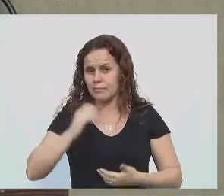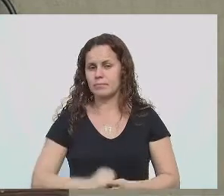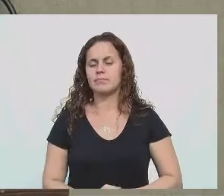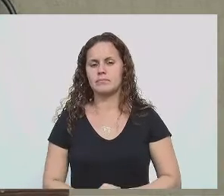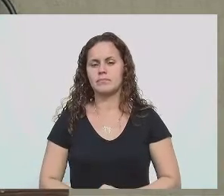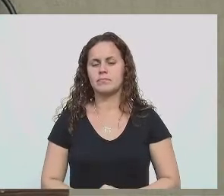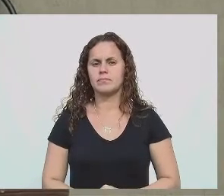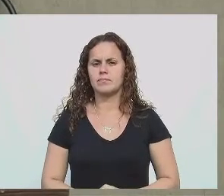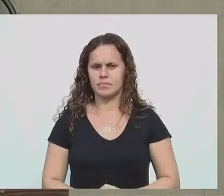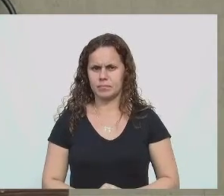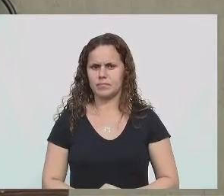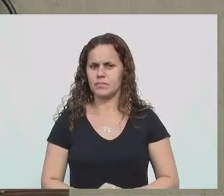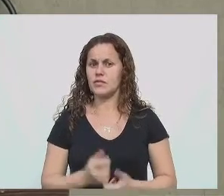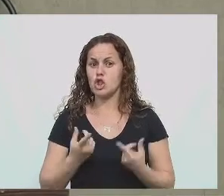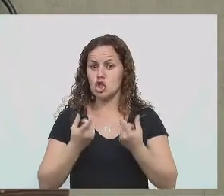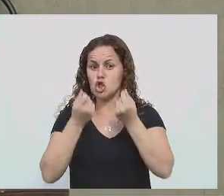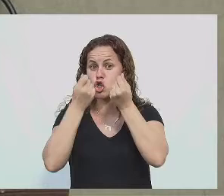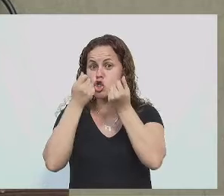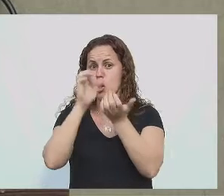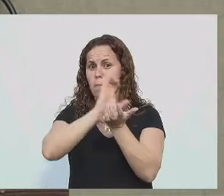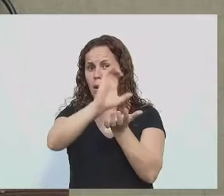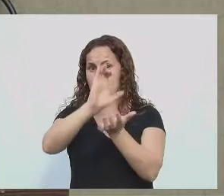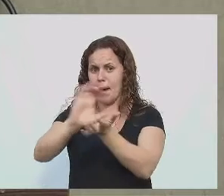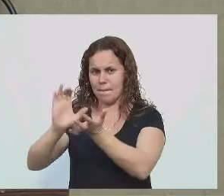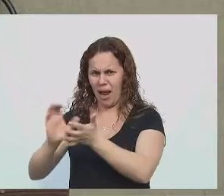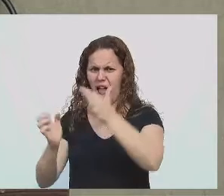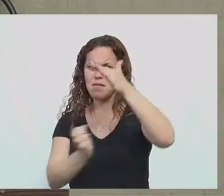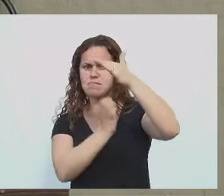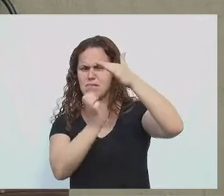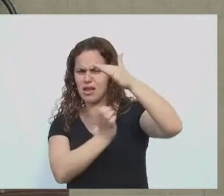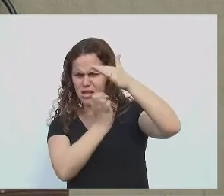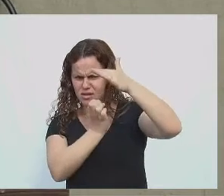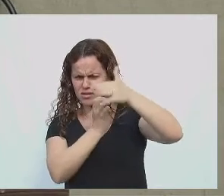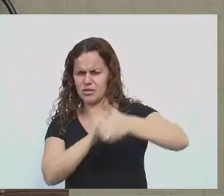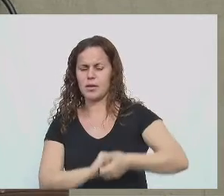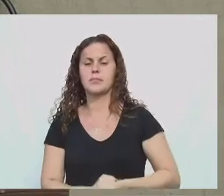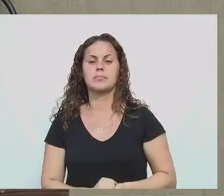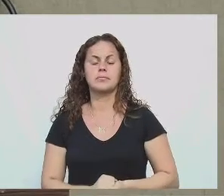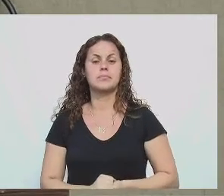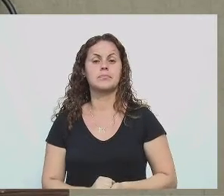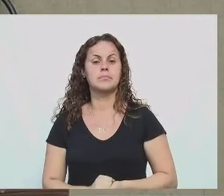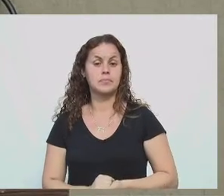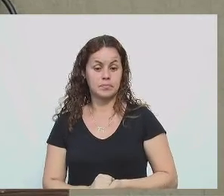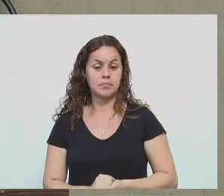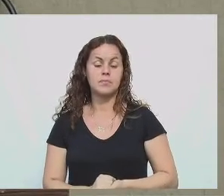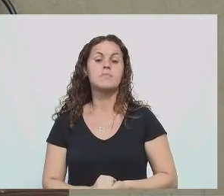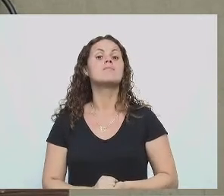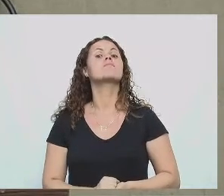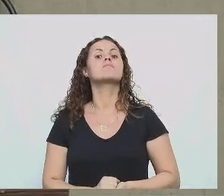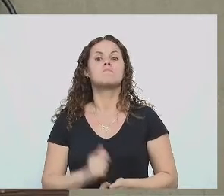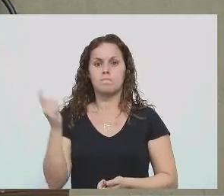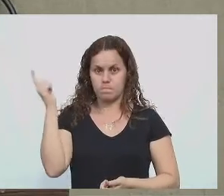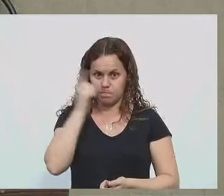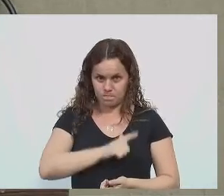essas licitações. A empresa chega, ganha a licitação,